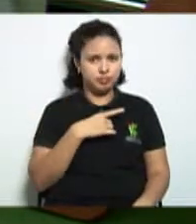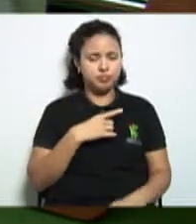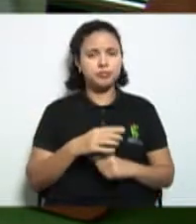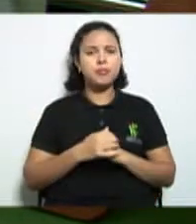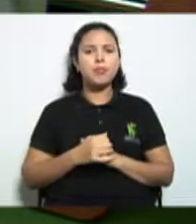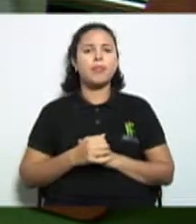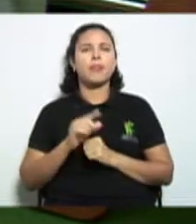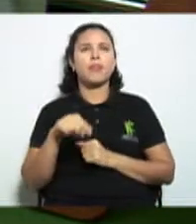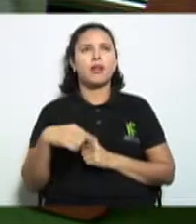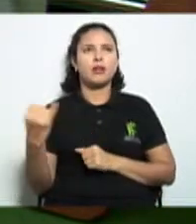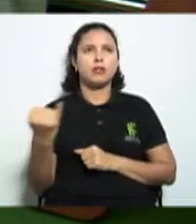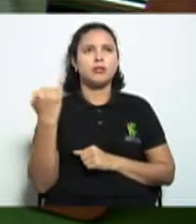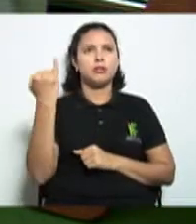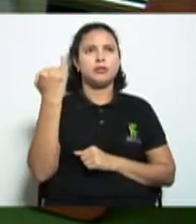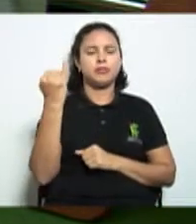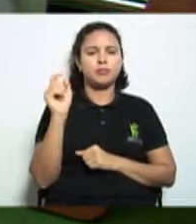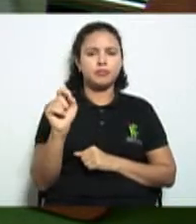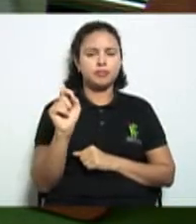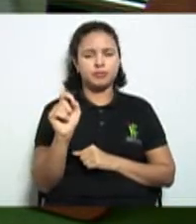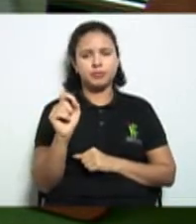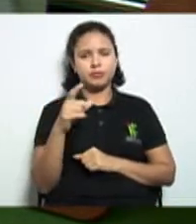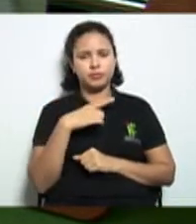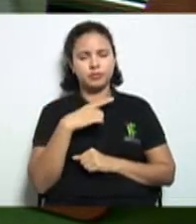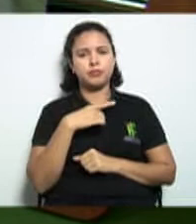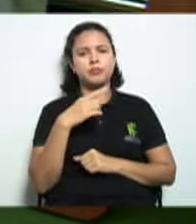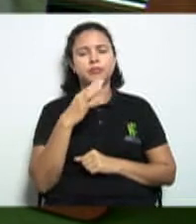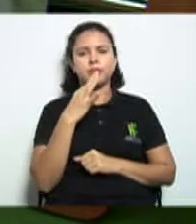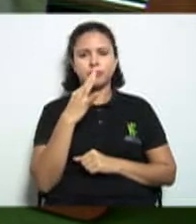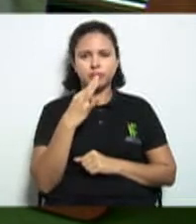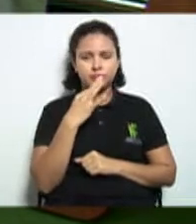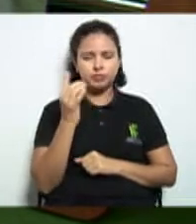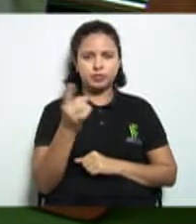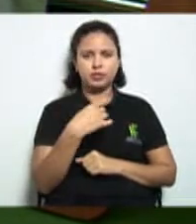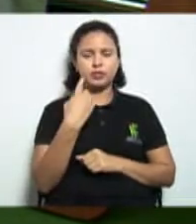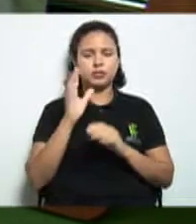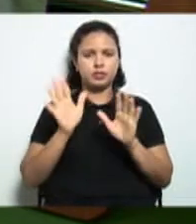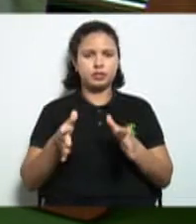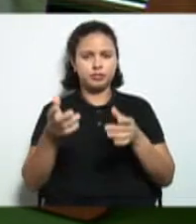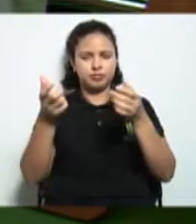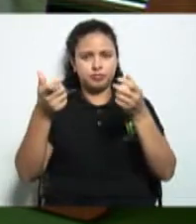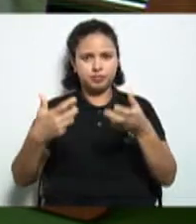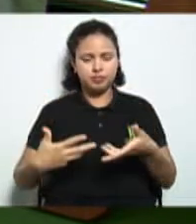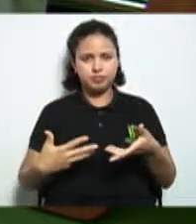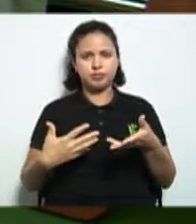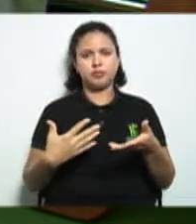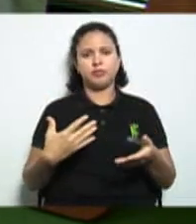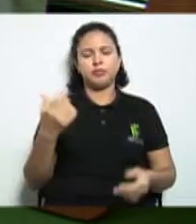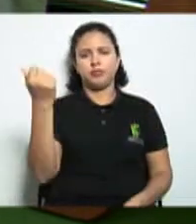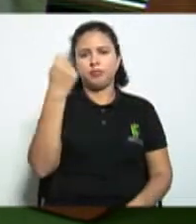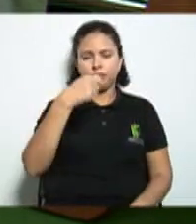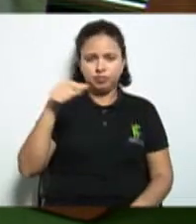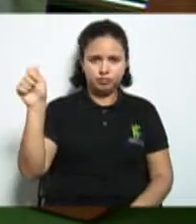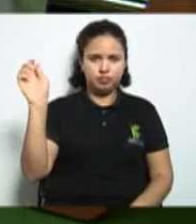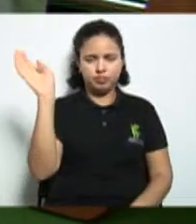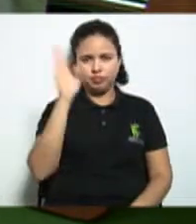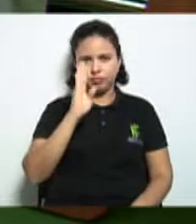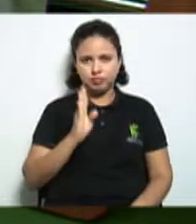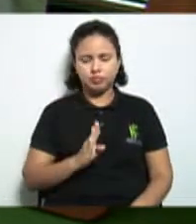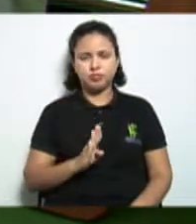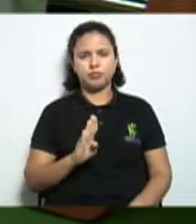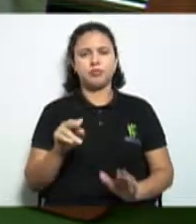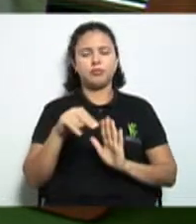muito importante, só para que a gente tenha conhecimento, que como nós já citamos aqui, a Associação Brasileira de Normas